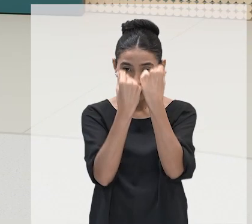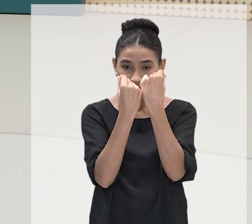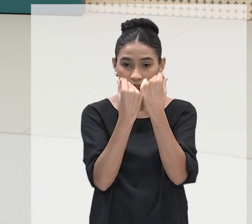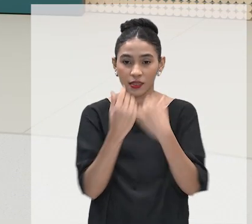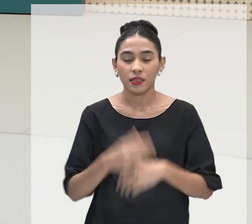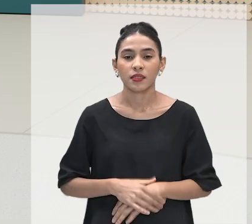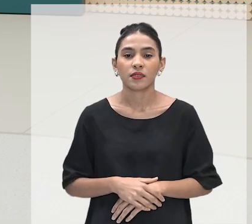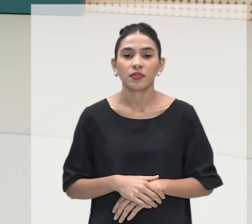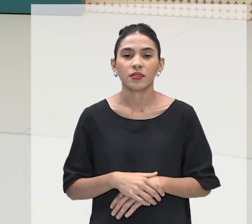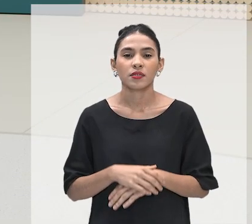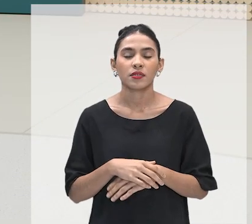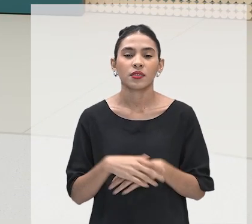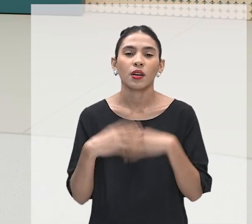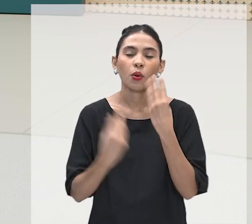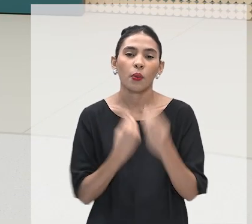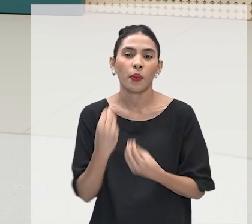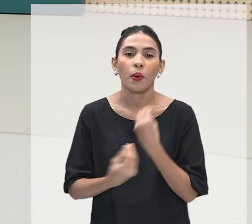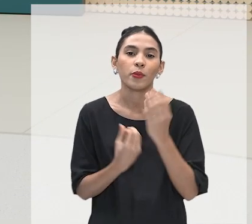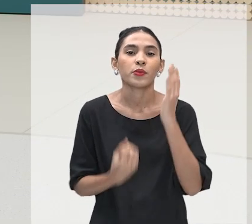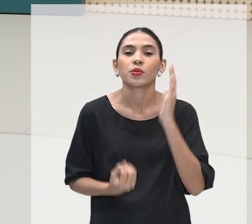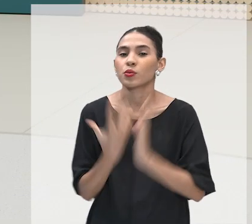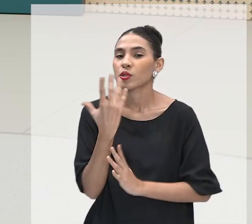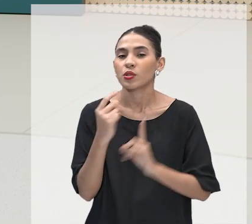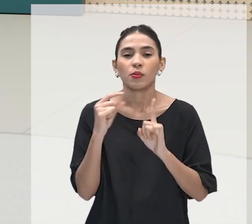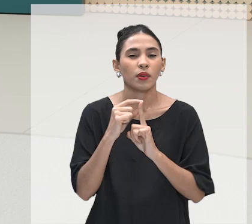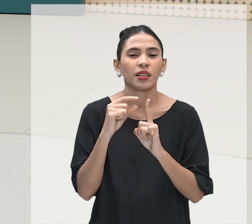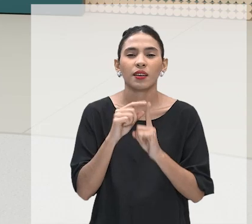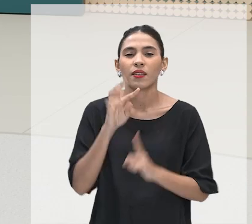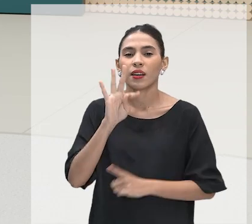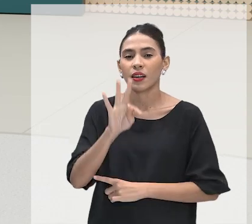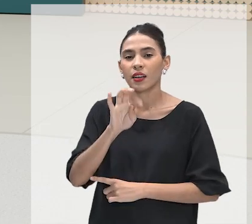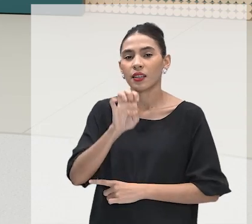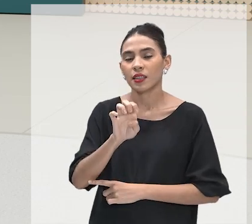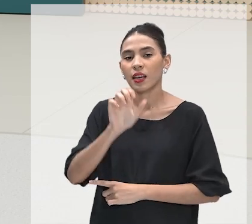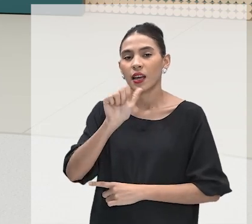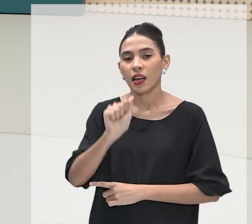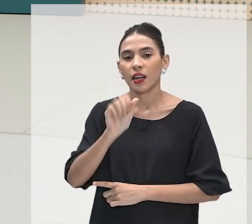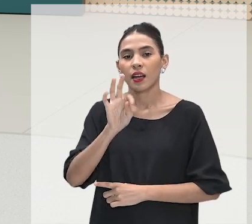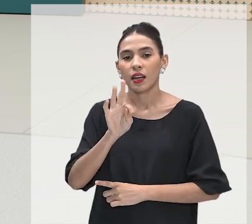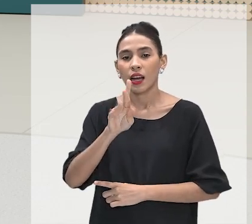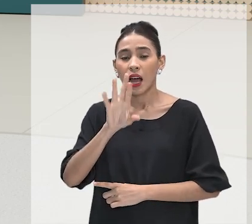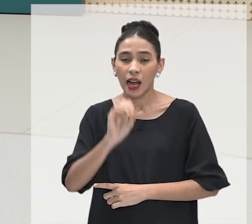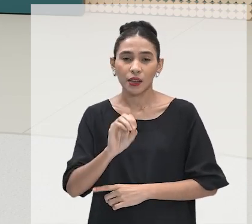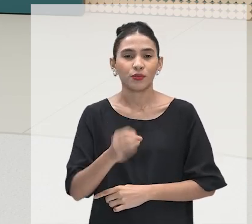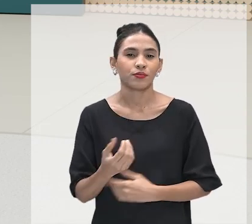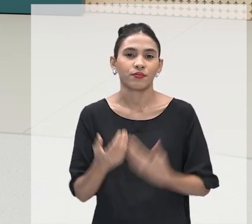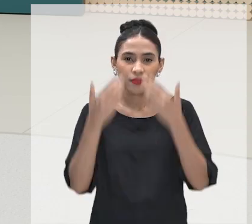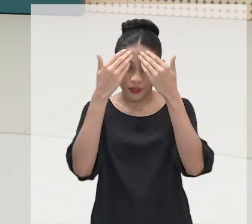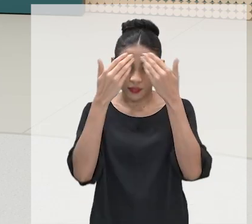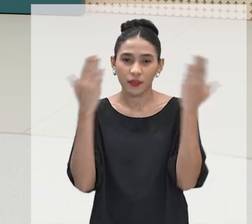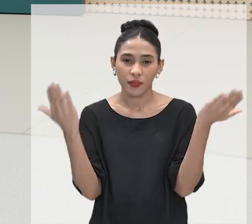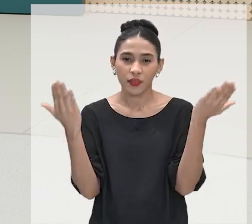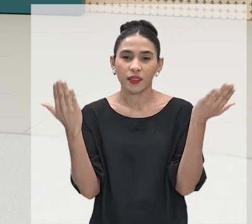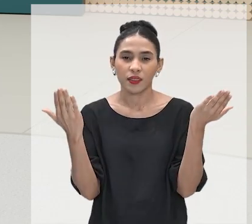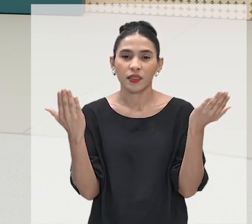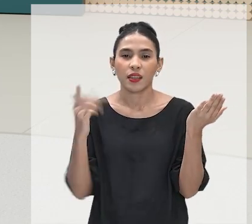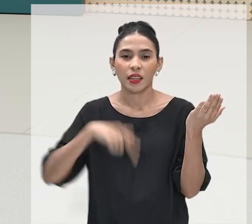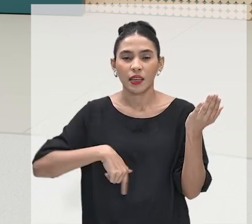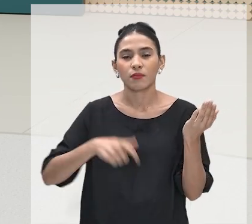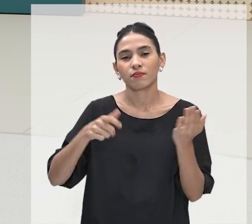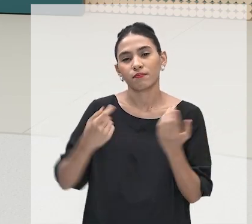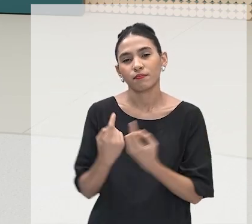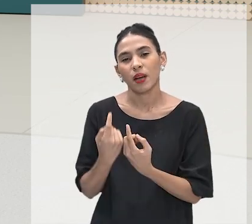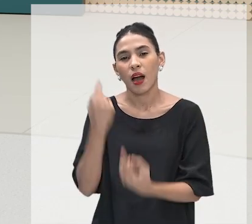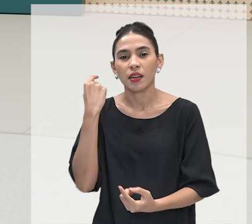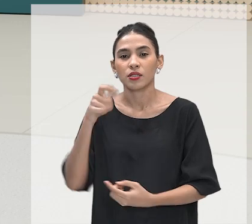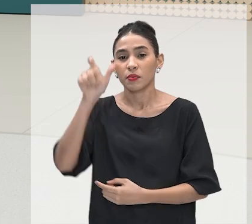ver como surgiu essa palavra teatro. Claro que foi uma pessoa que na Grécia Antiga. Mas, professora,